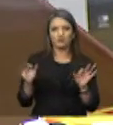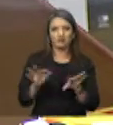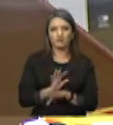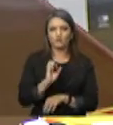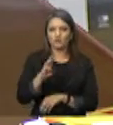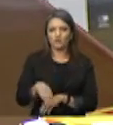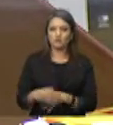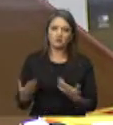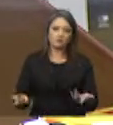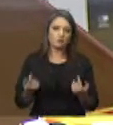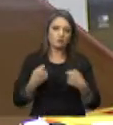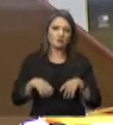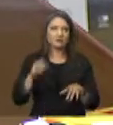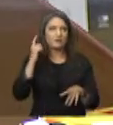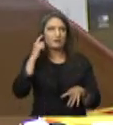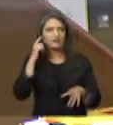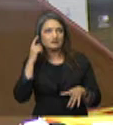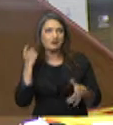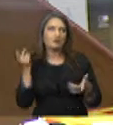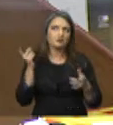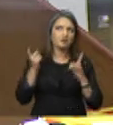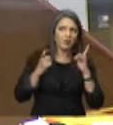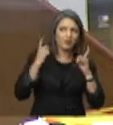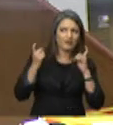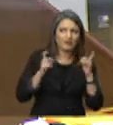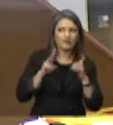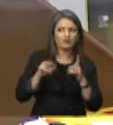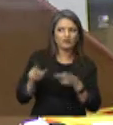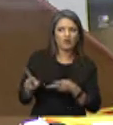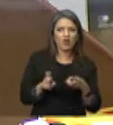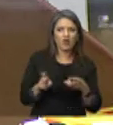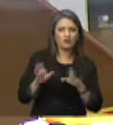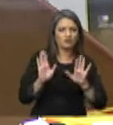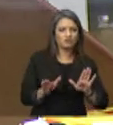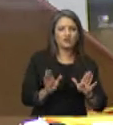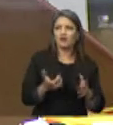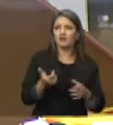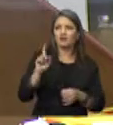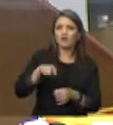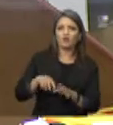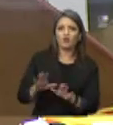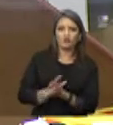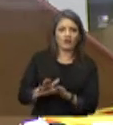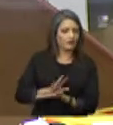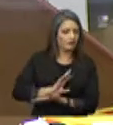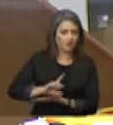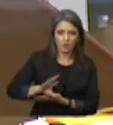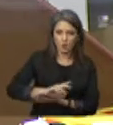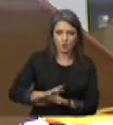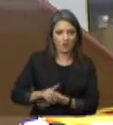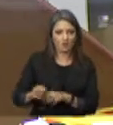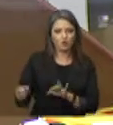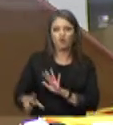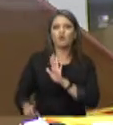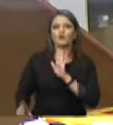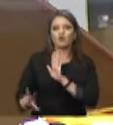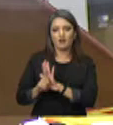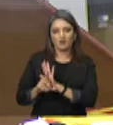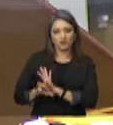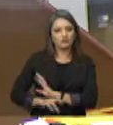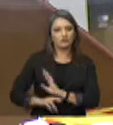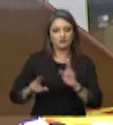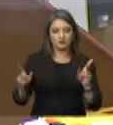para te medir seu patrimônio público seja dilapidado impunemente com aplicação das novas regras prescricionais